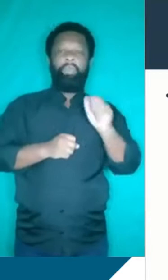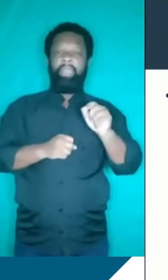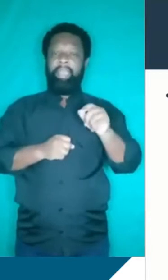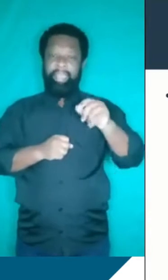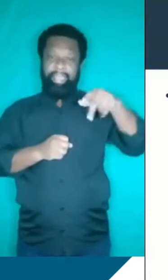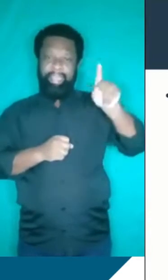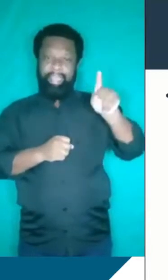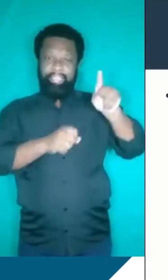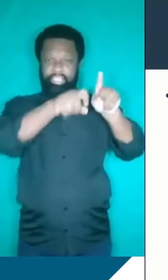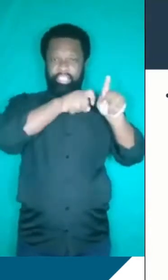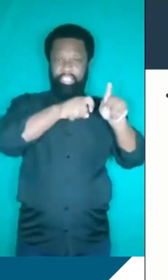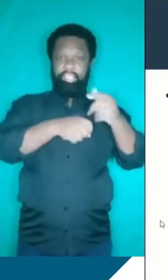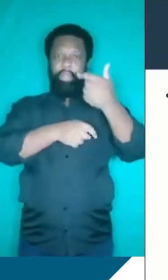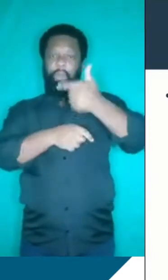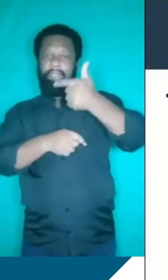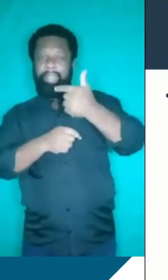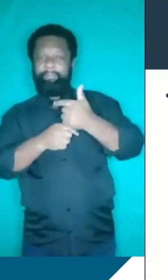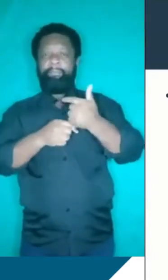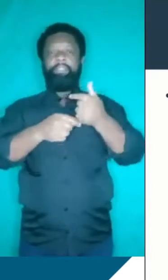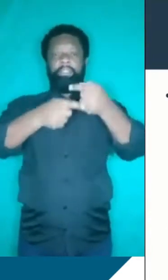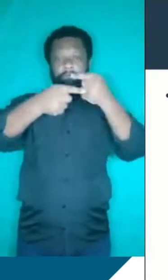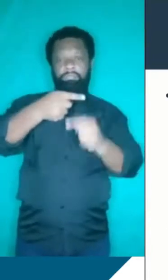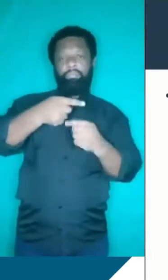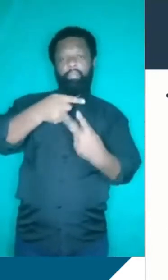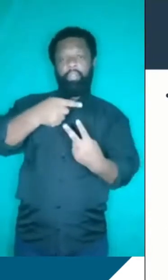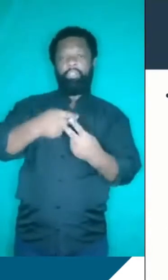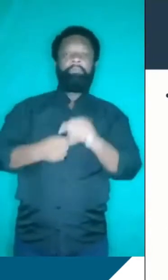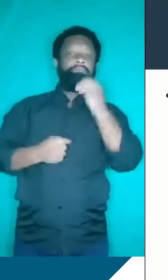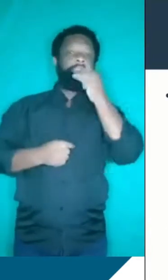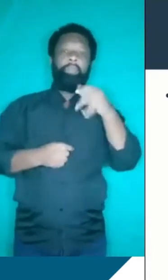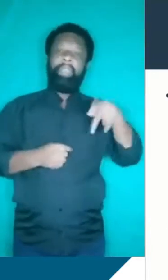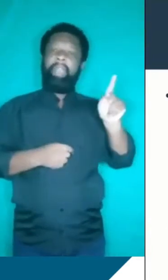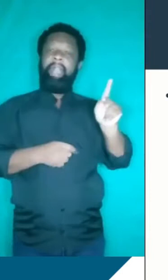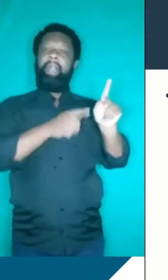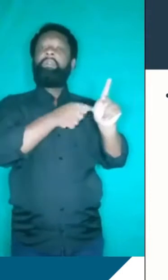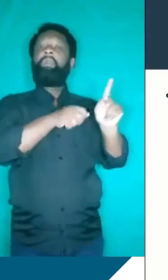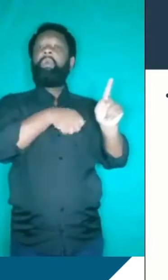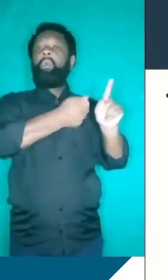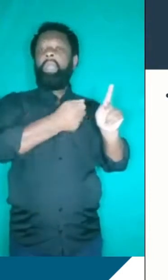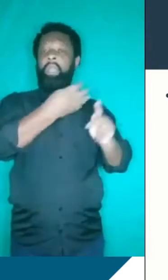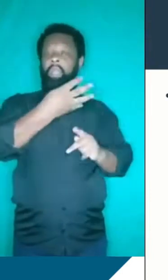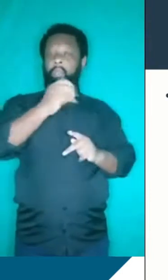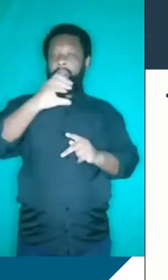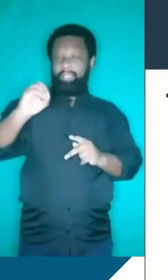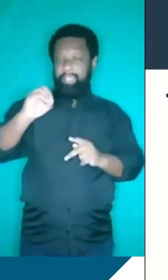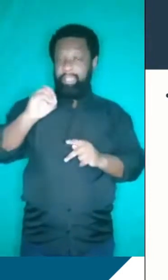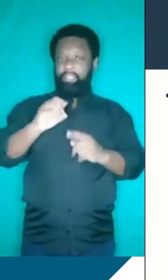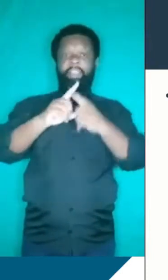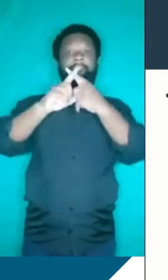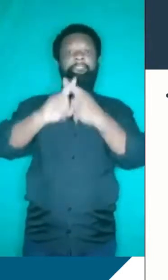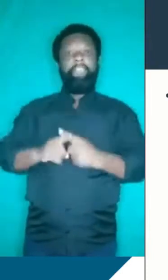kx ao quadrado sobre 2. Então, a energia potencial elástica é o K, que é 400 newtons por metro, vezes